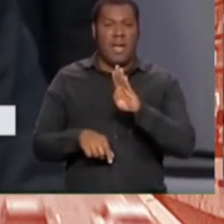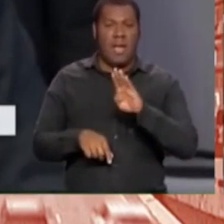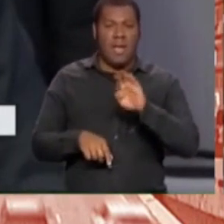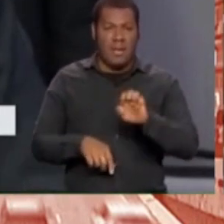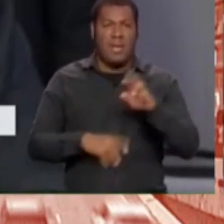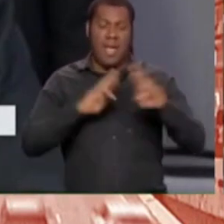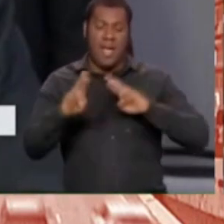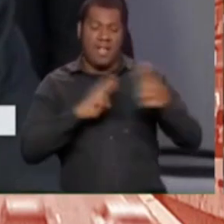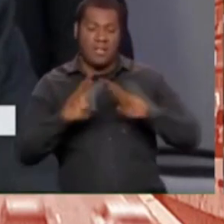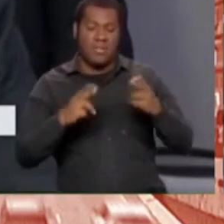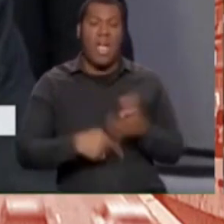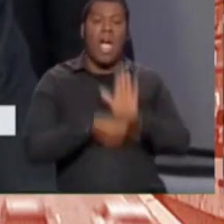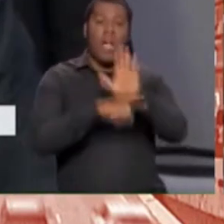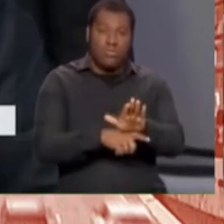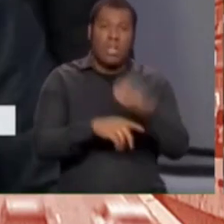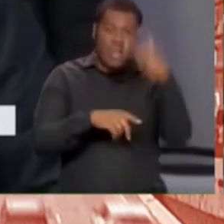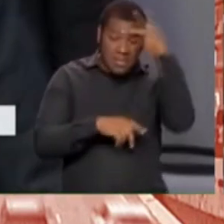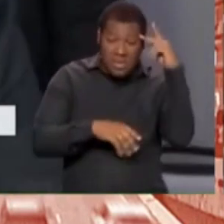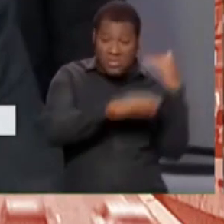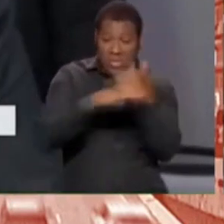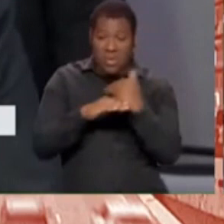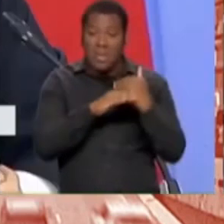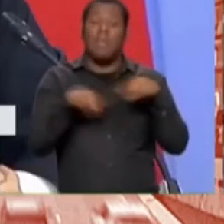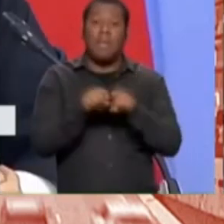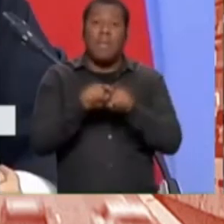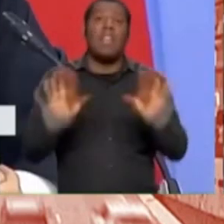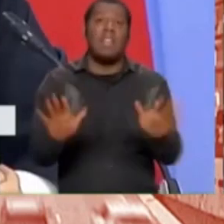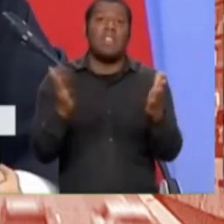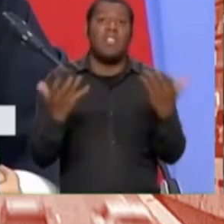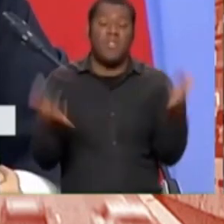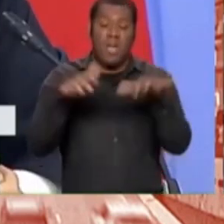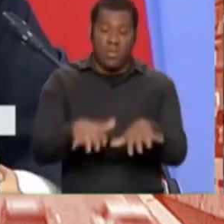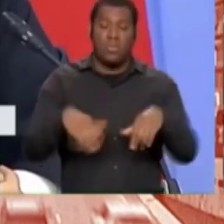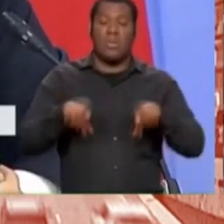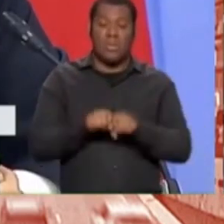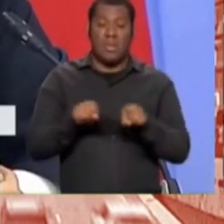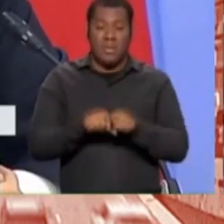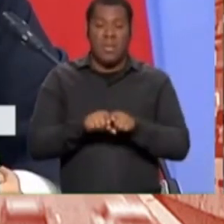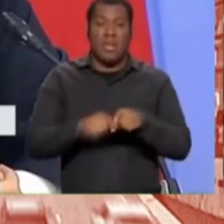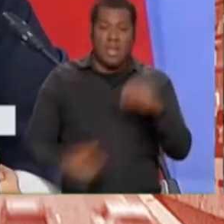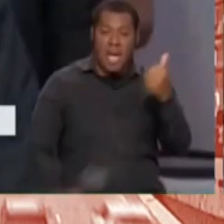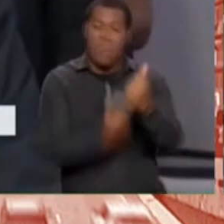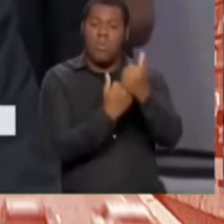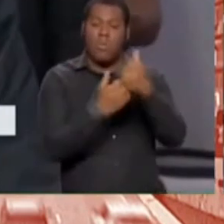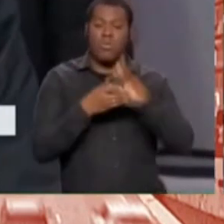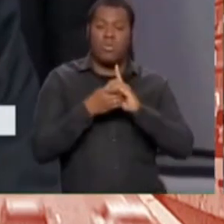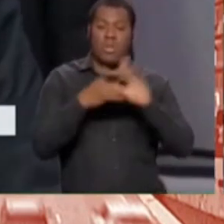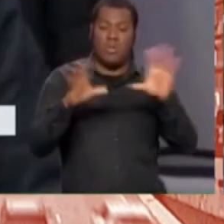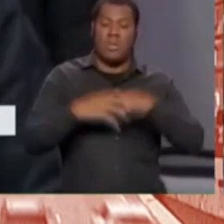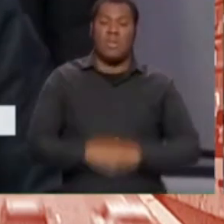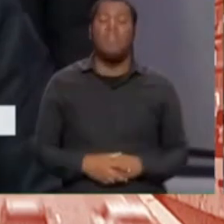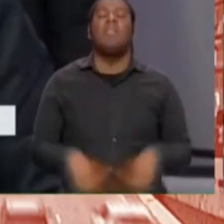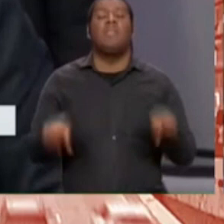delas é uma integração cada vez maior das economias regionais através do Mercosul e,